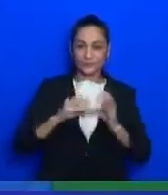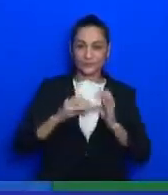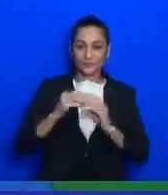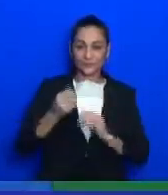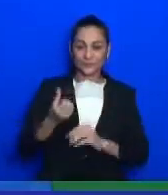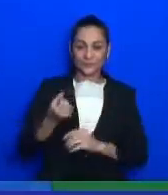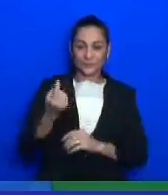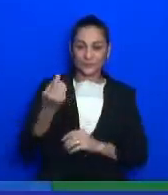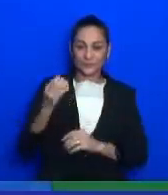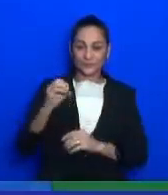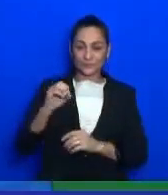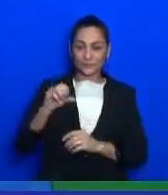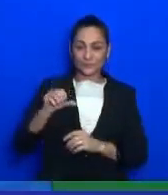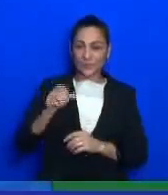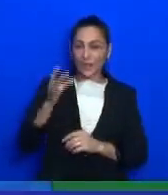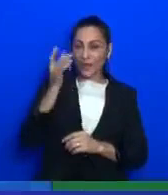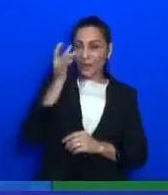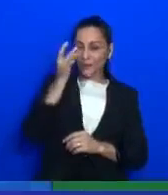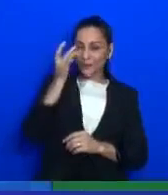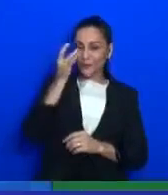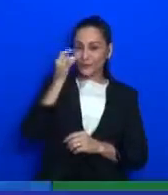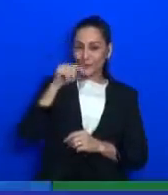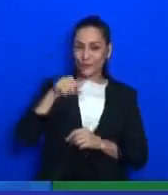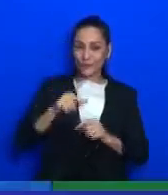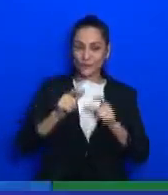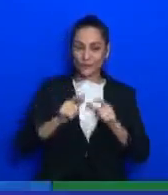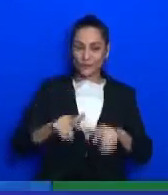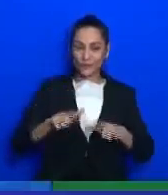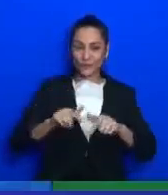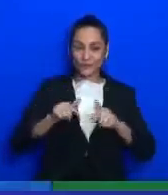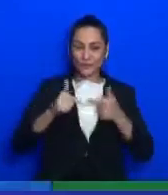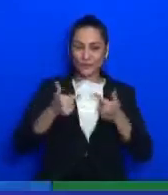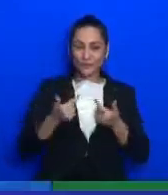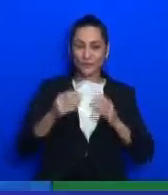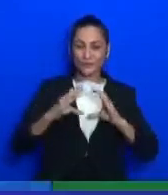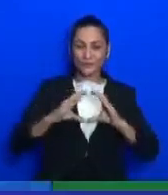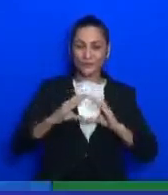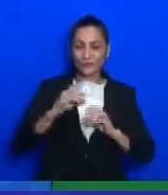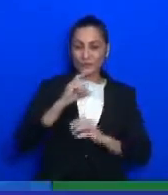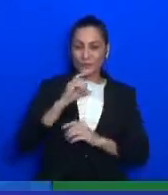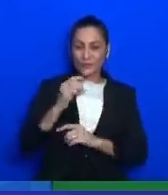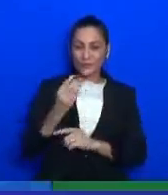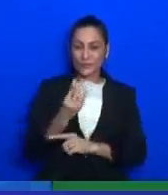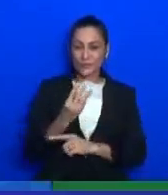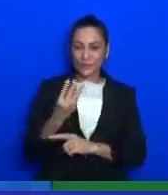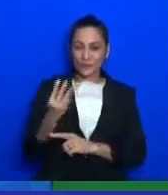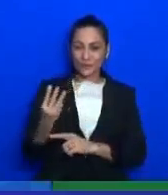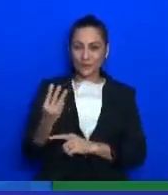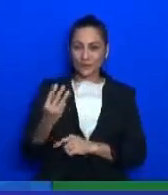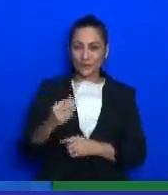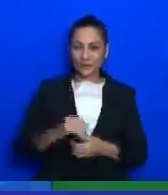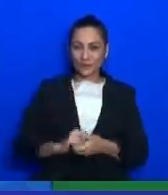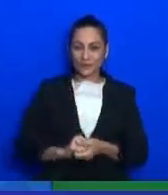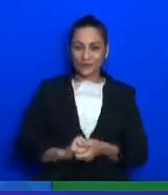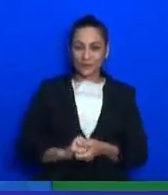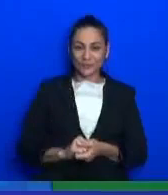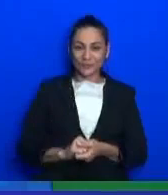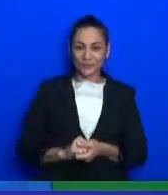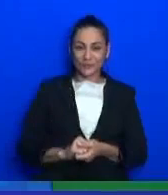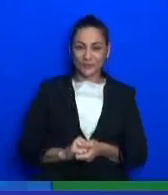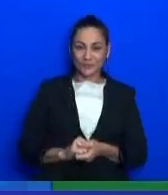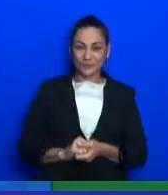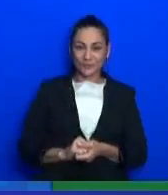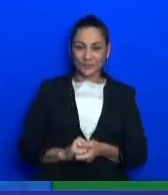Concurso 6.109 ao vivo, direto do Espaço da Sorte. 33, bola verde.